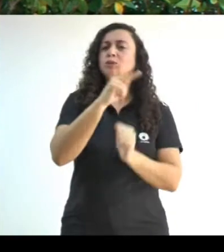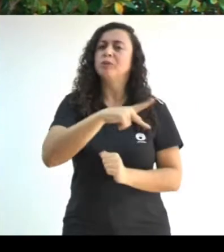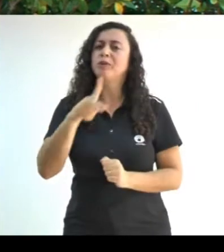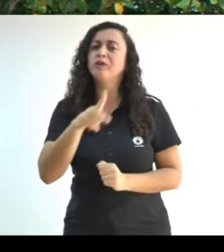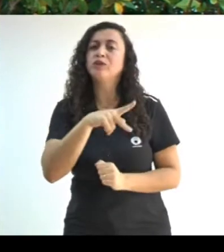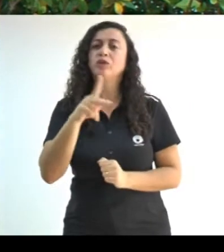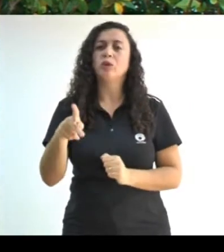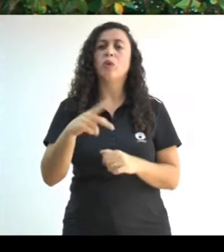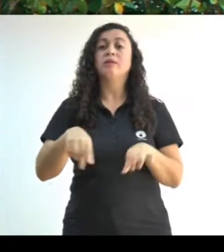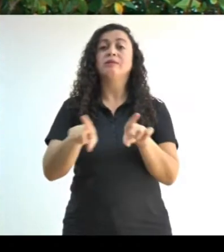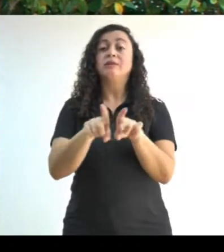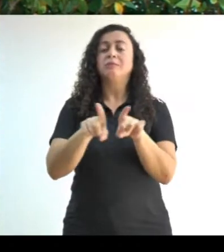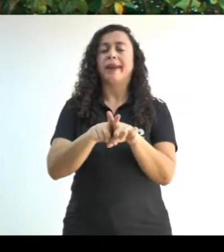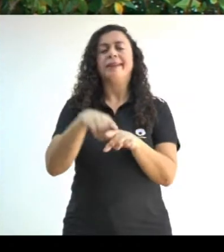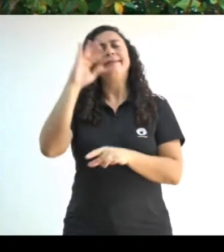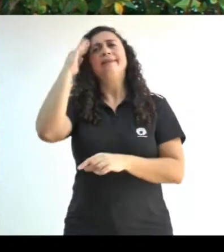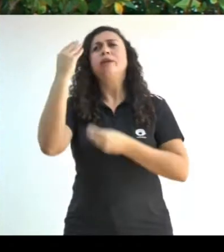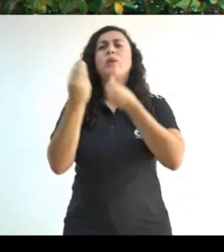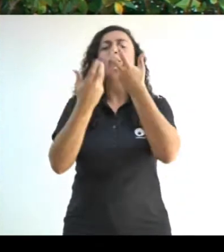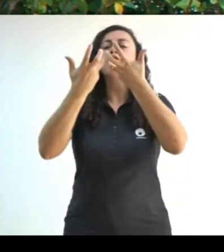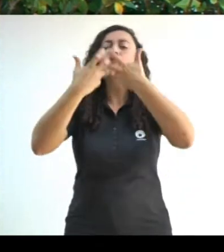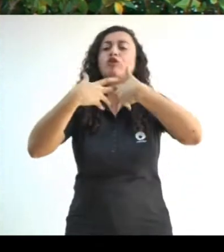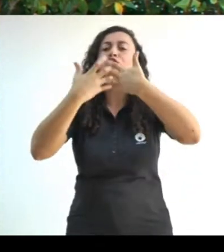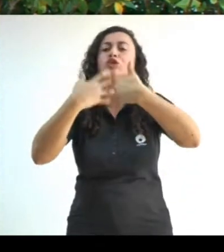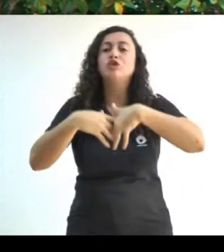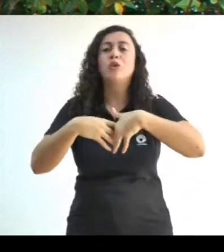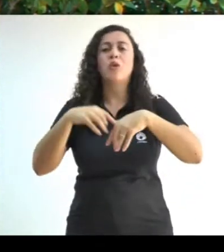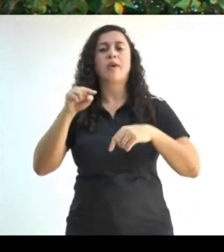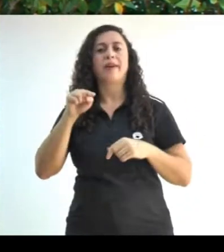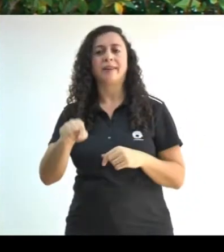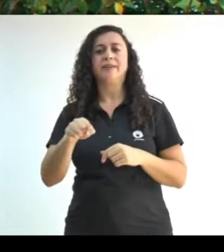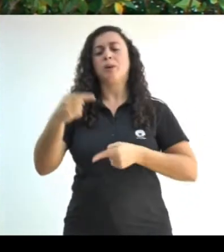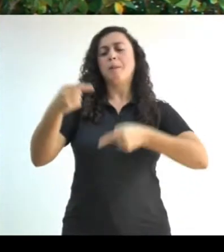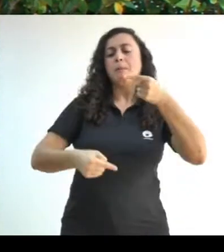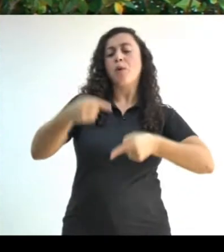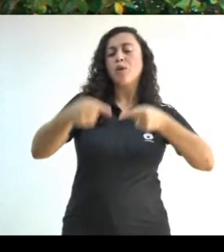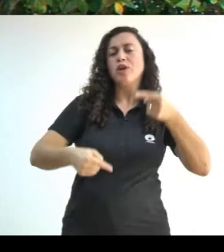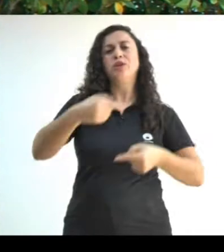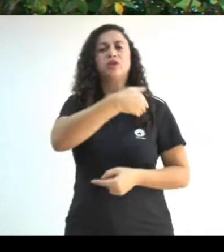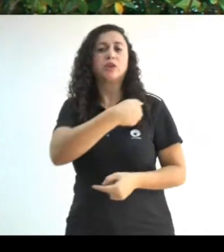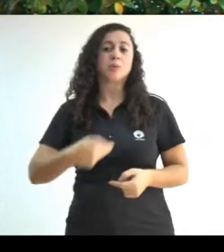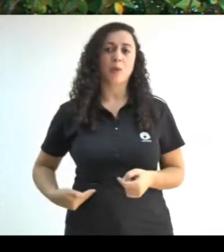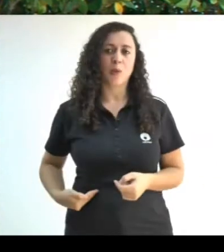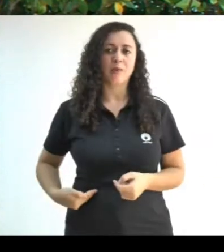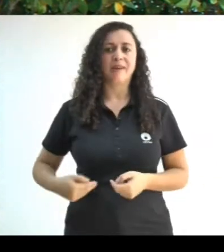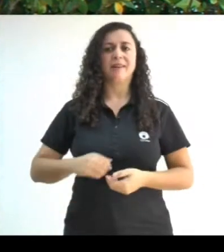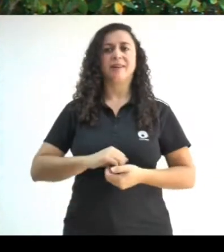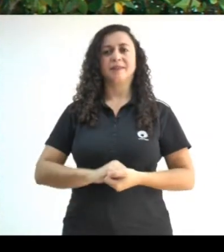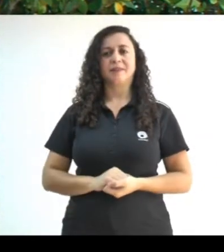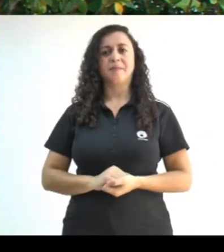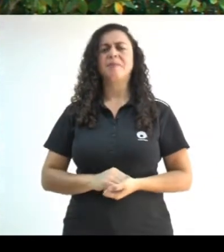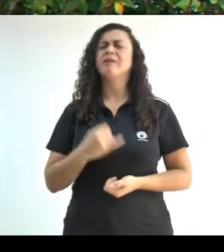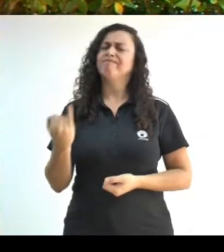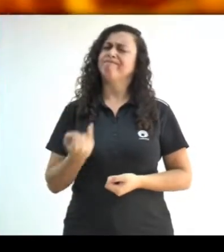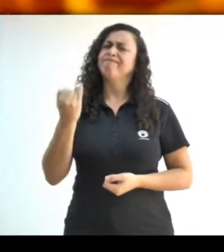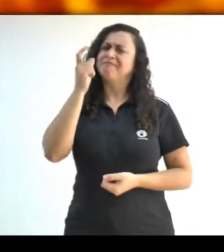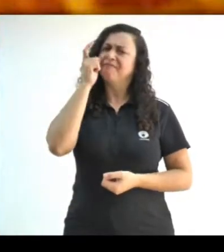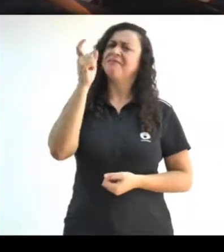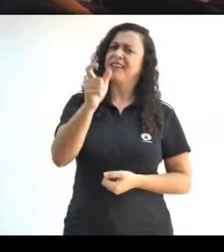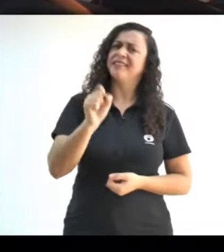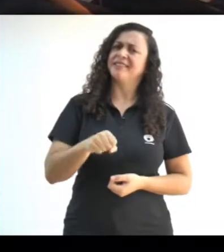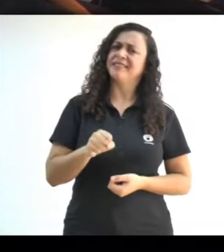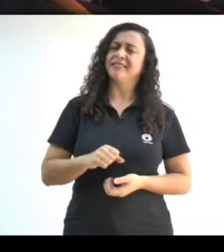professores, com entender como funciona de fato essa parte de políticas públicas, né? É muito